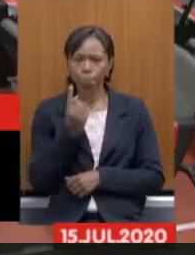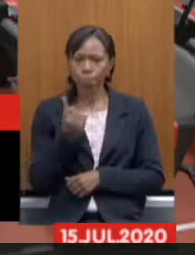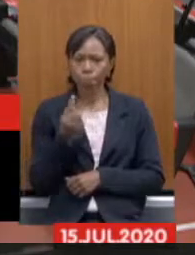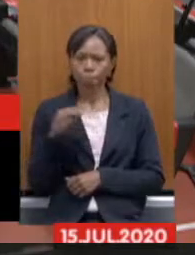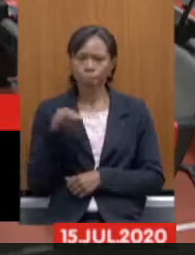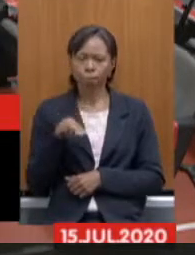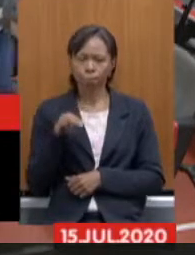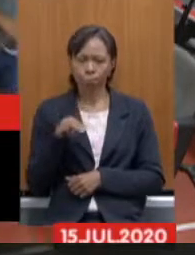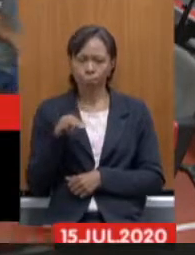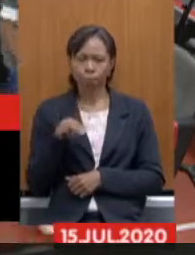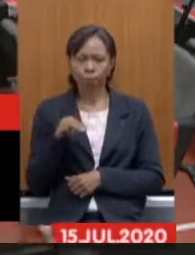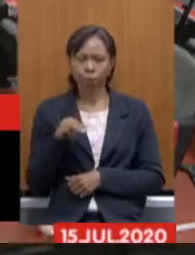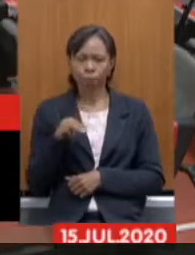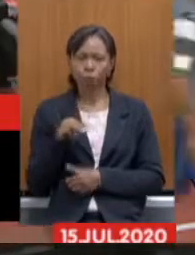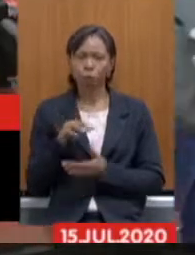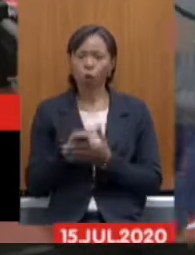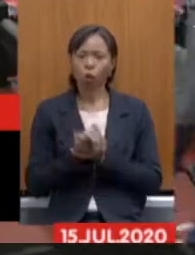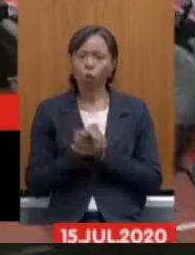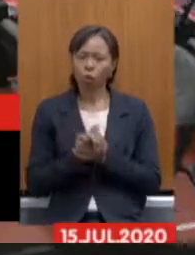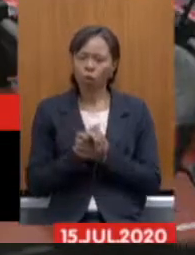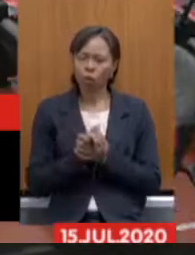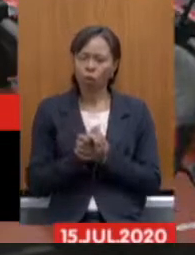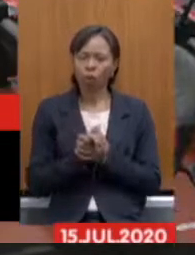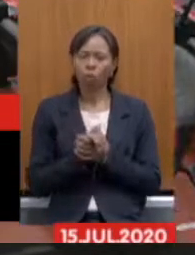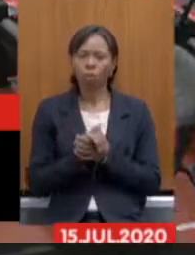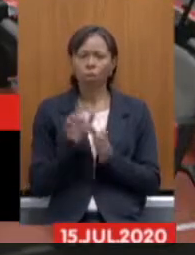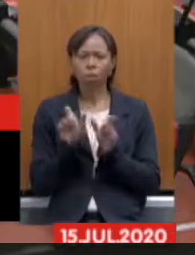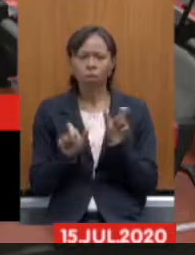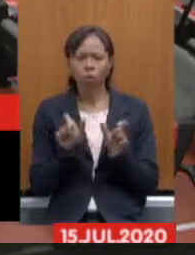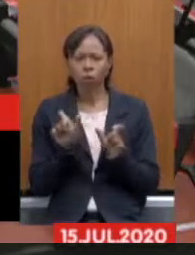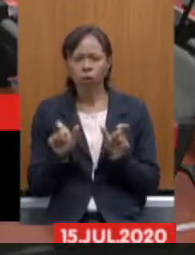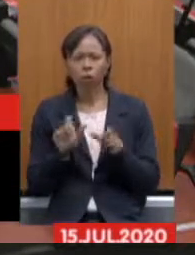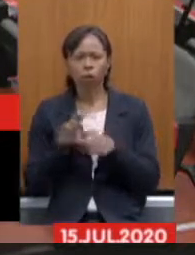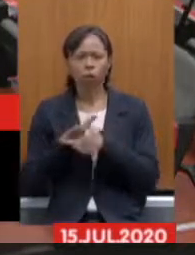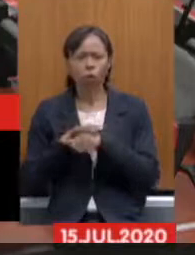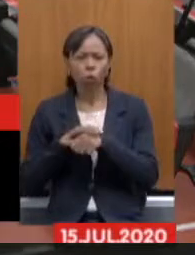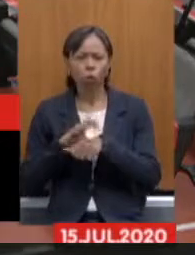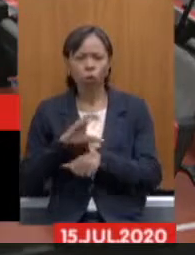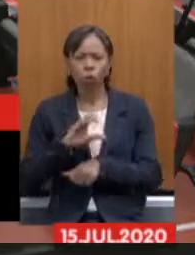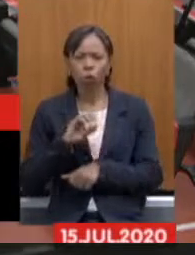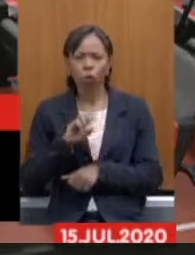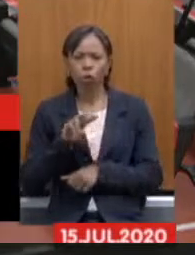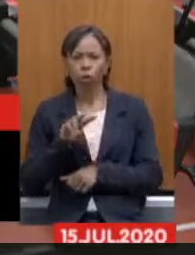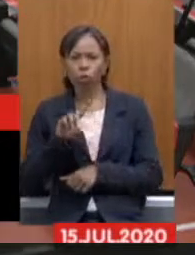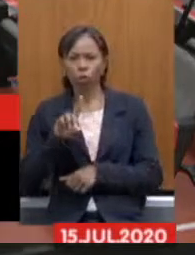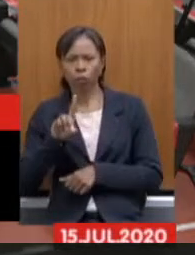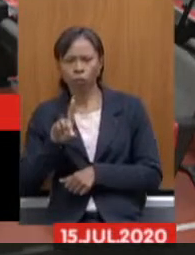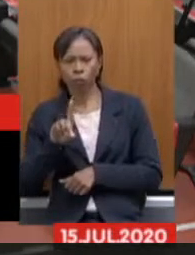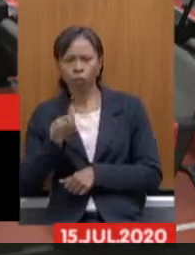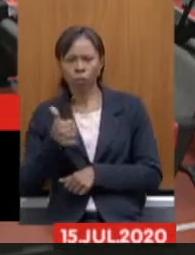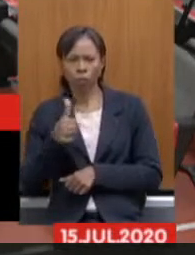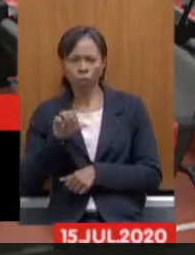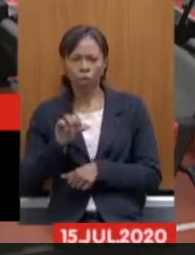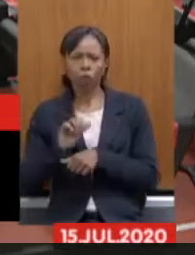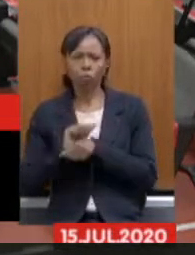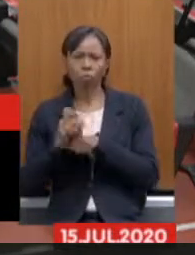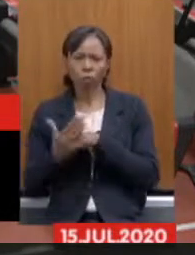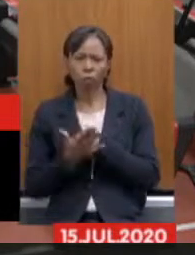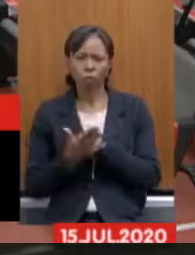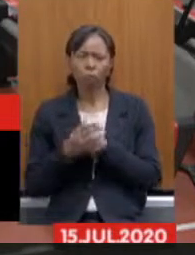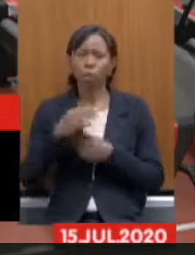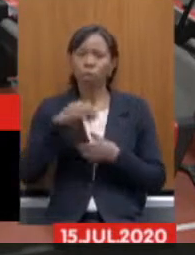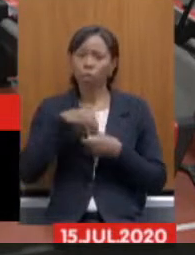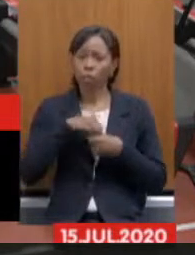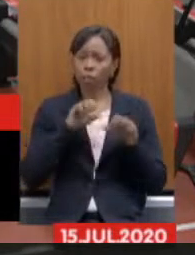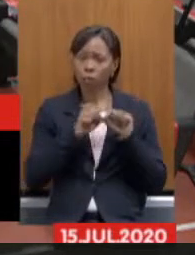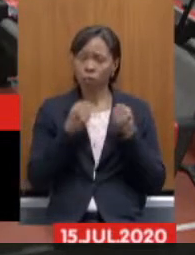em homenagem às vítimas aí da com 2019 dentro do seminário que debate a reforma da